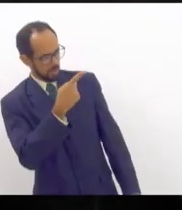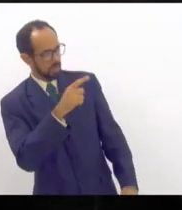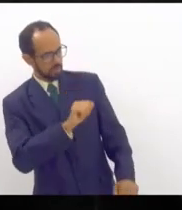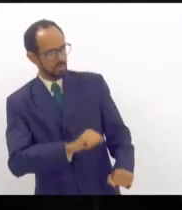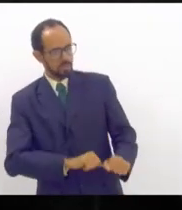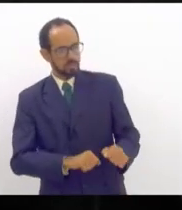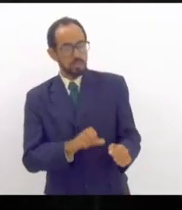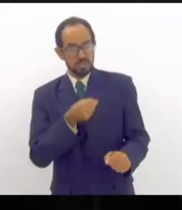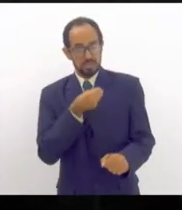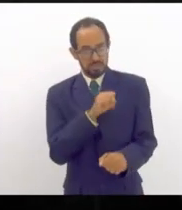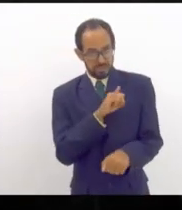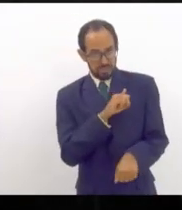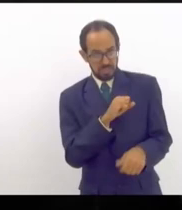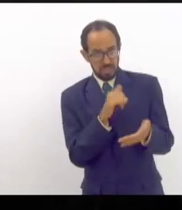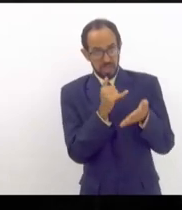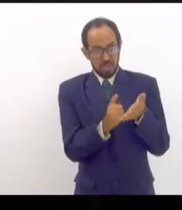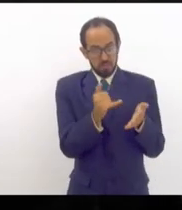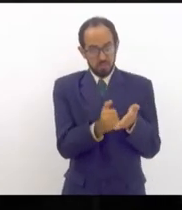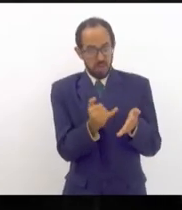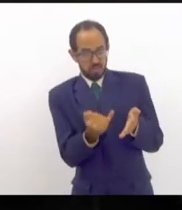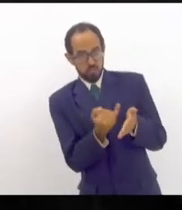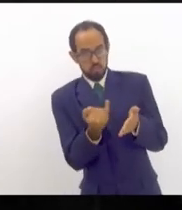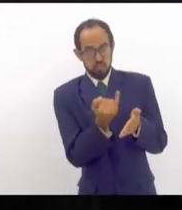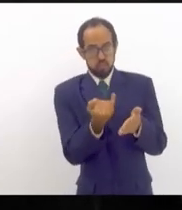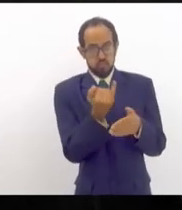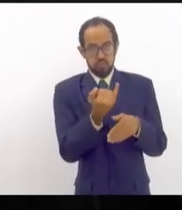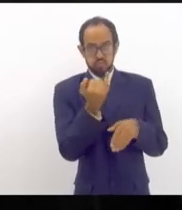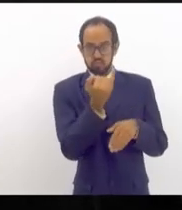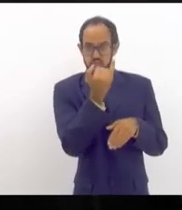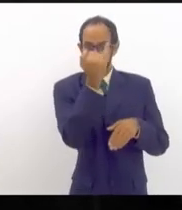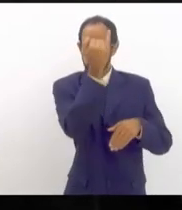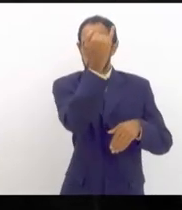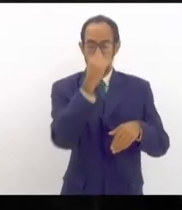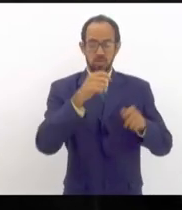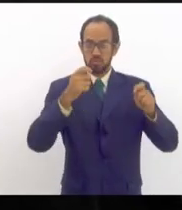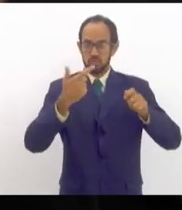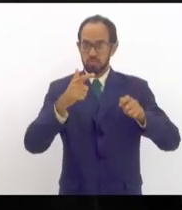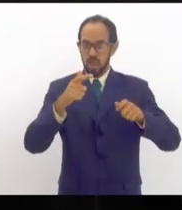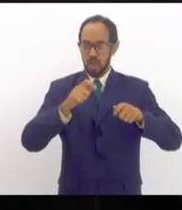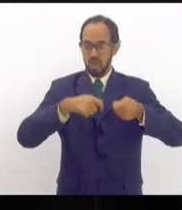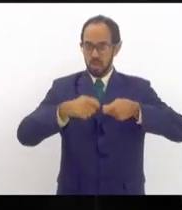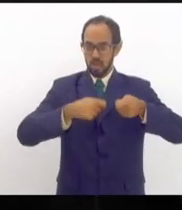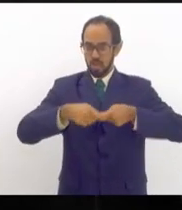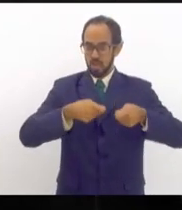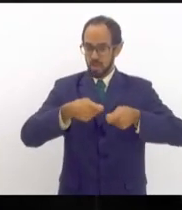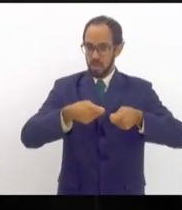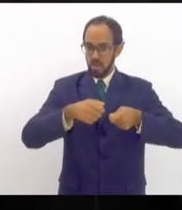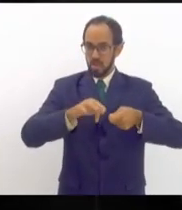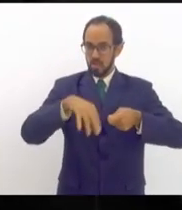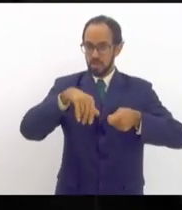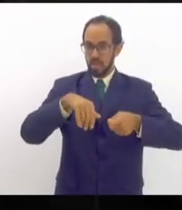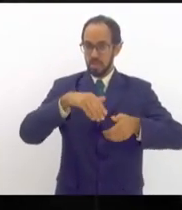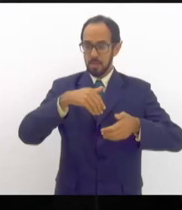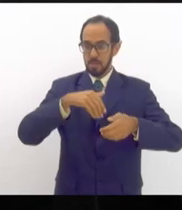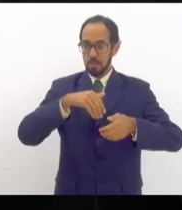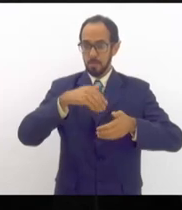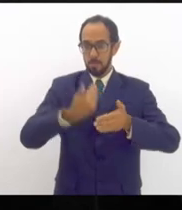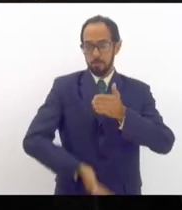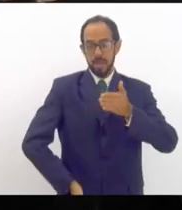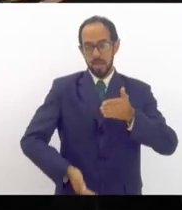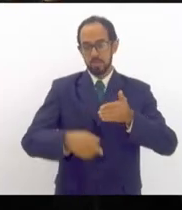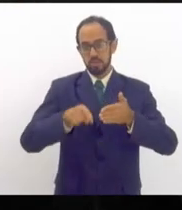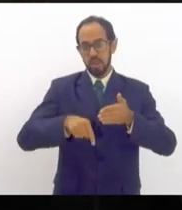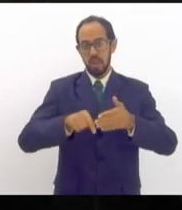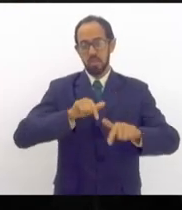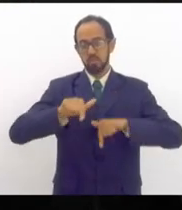Se a inflação ficar descontrolada quem mais perde a classe trabalhadora